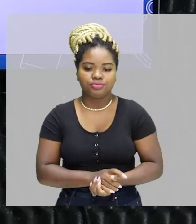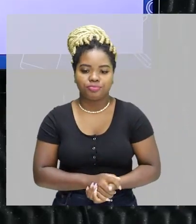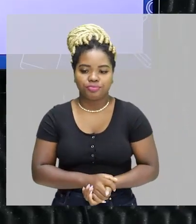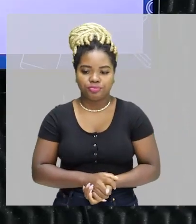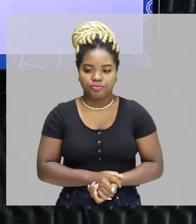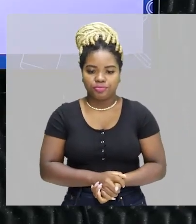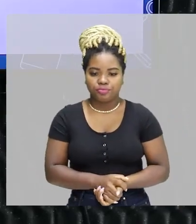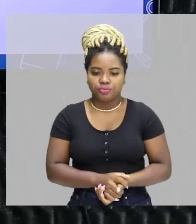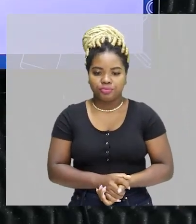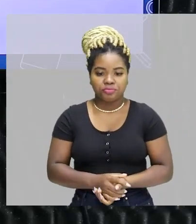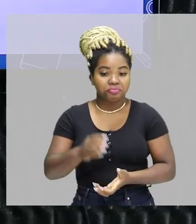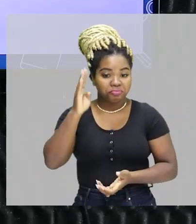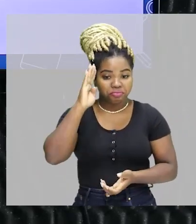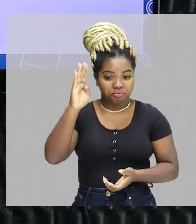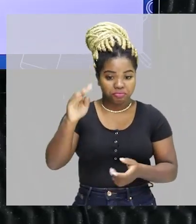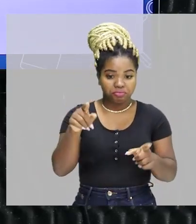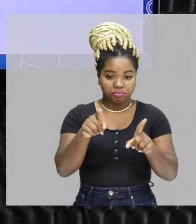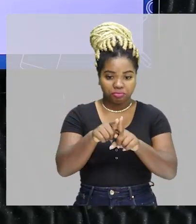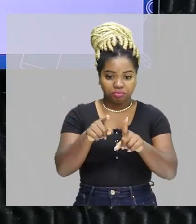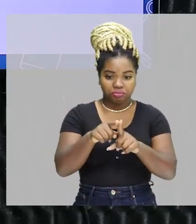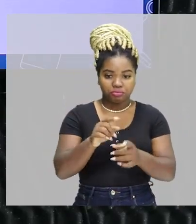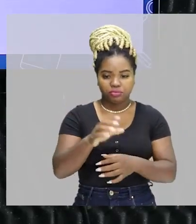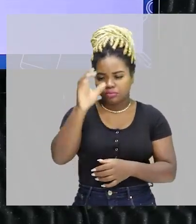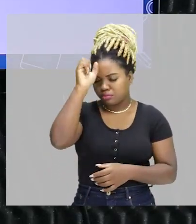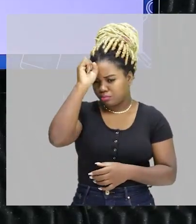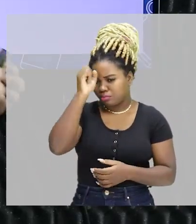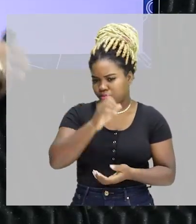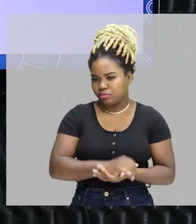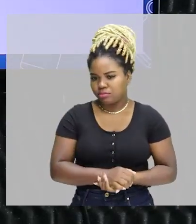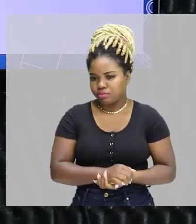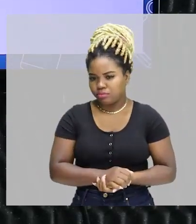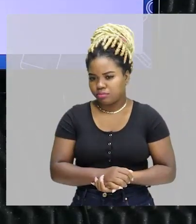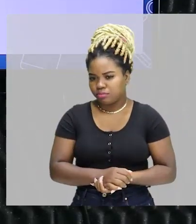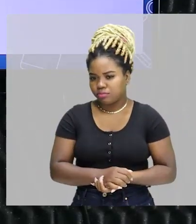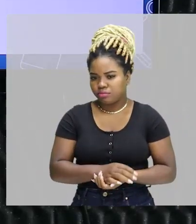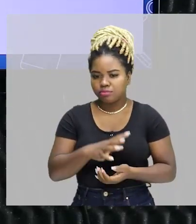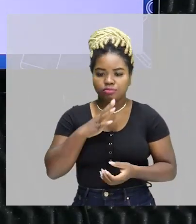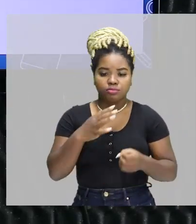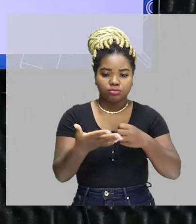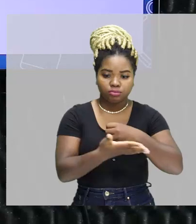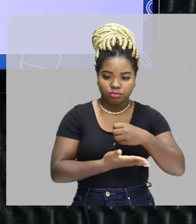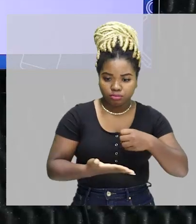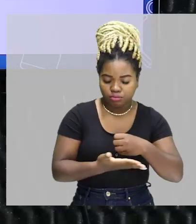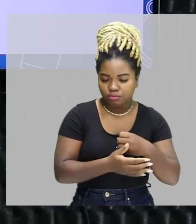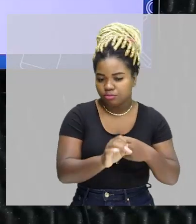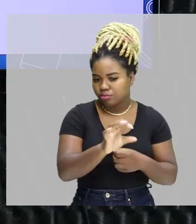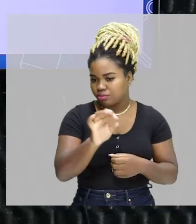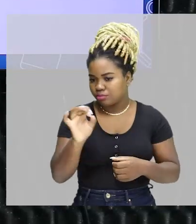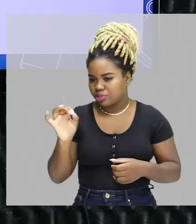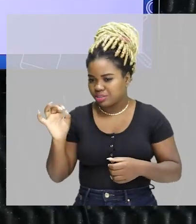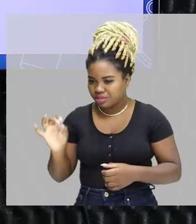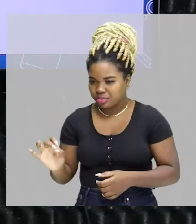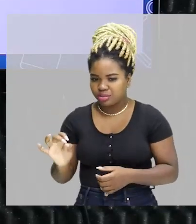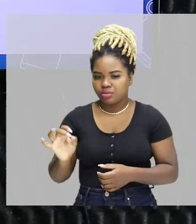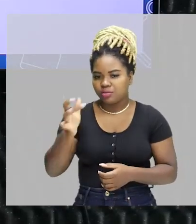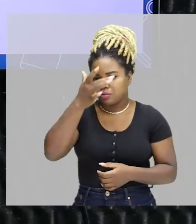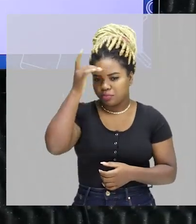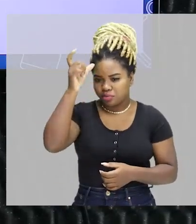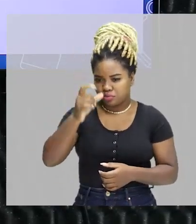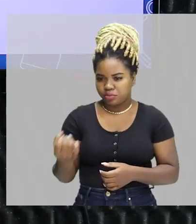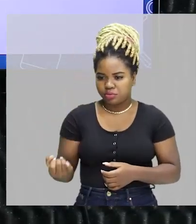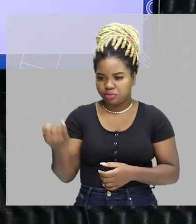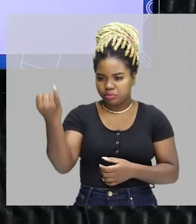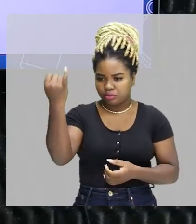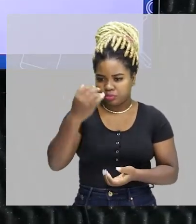né? Fundantemente, aprenda a reconhecer o básico de cada autor. Para isto, veja os nossos